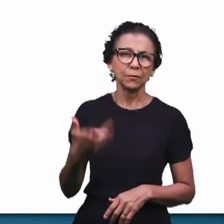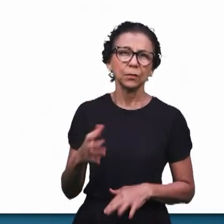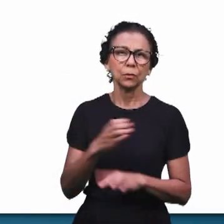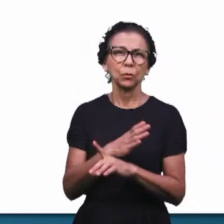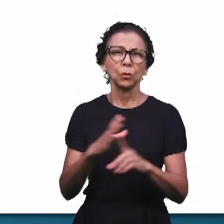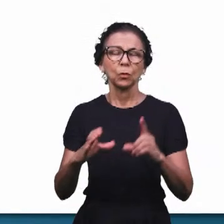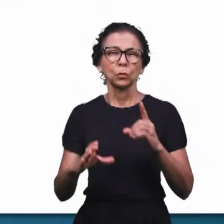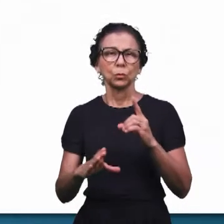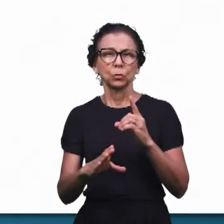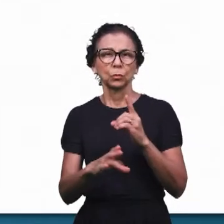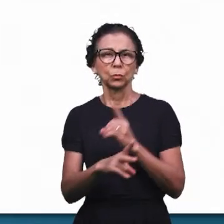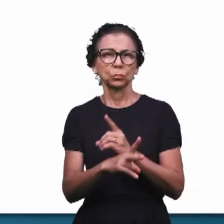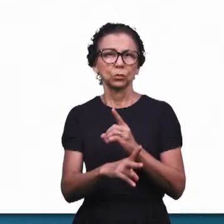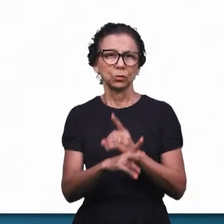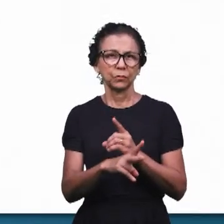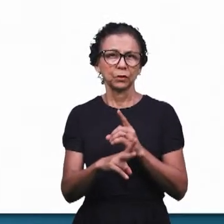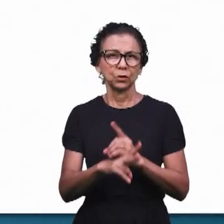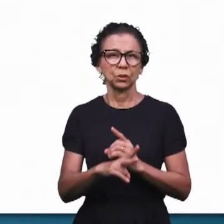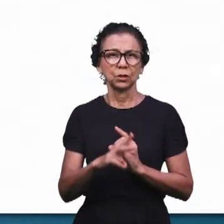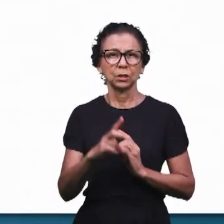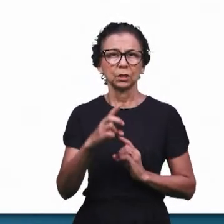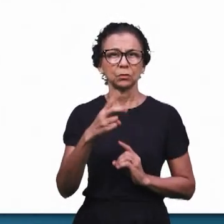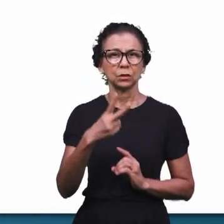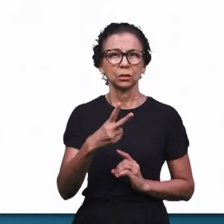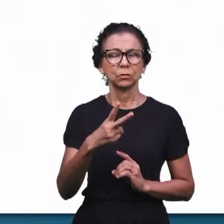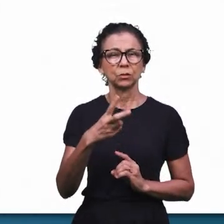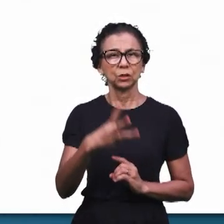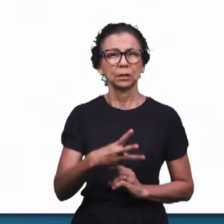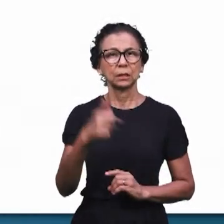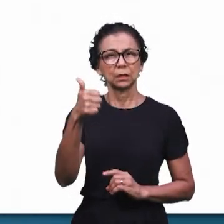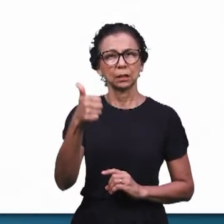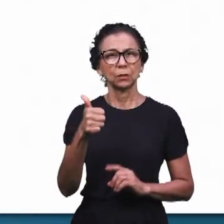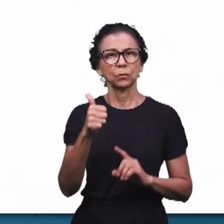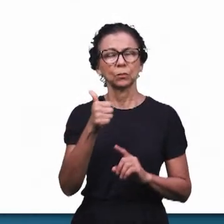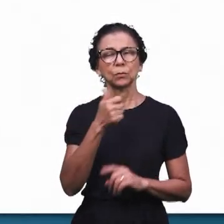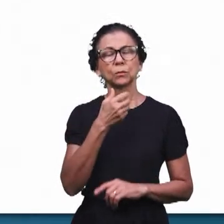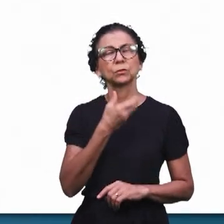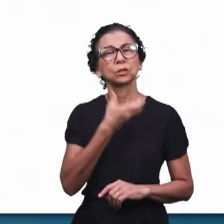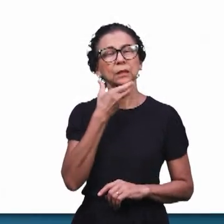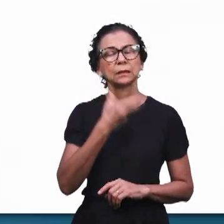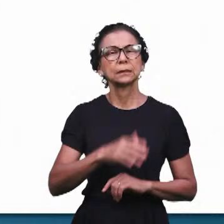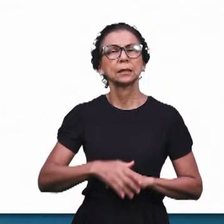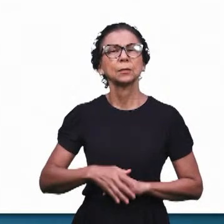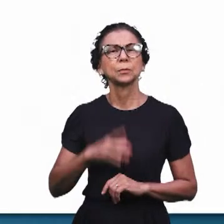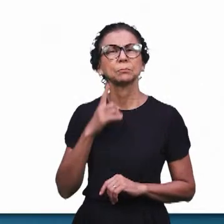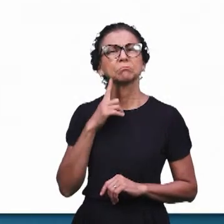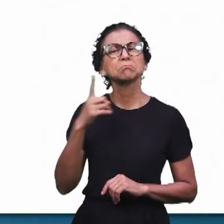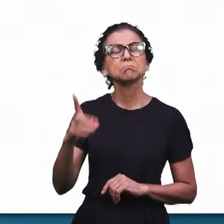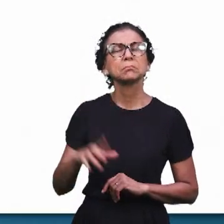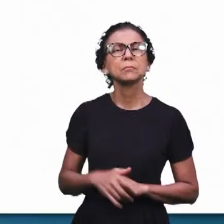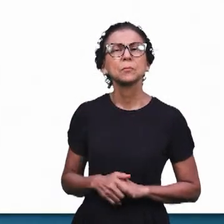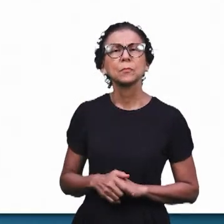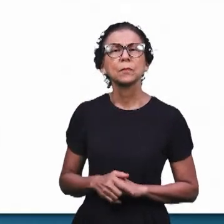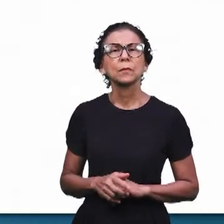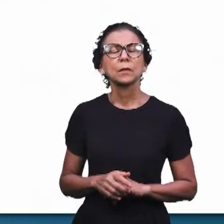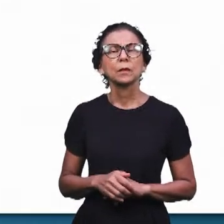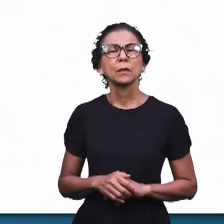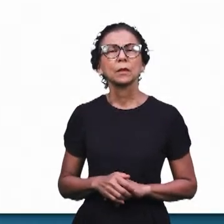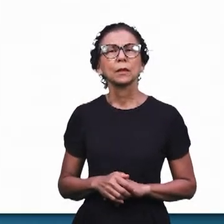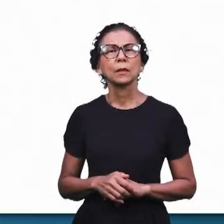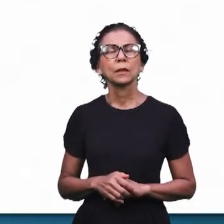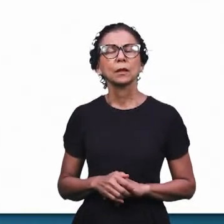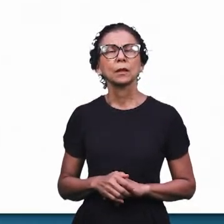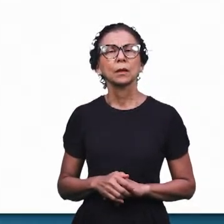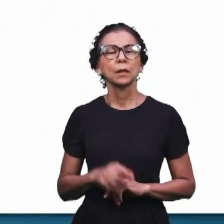31/12, identifique os seguintes aspectos. E agora a letra B é a seguinte pergunta: de onde virá o socorro para